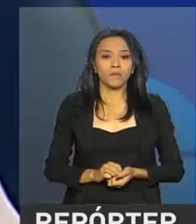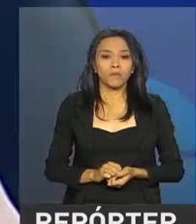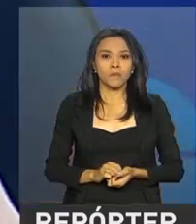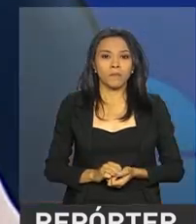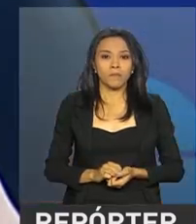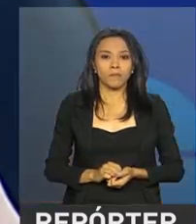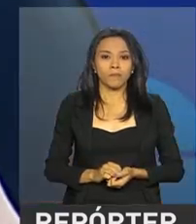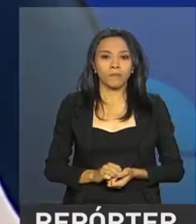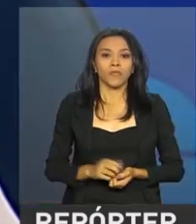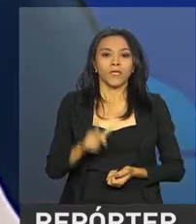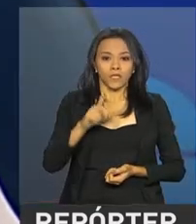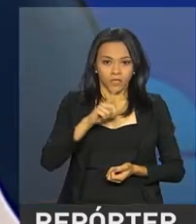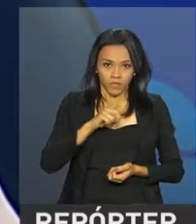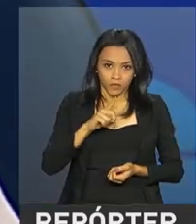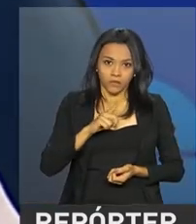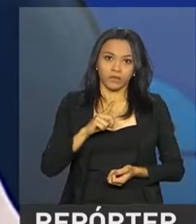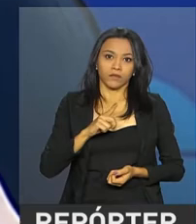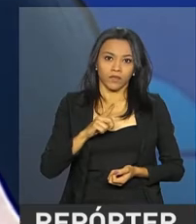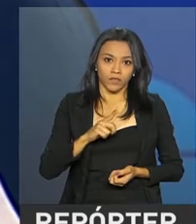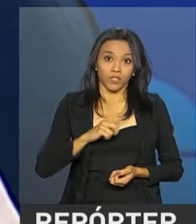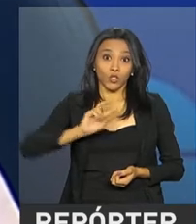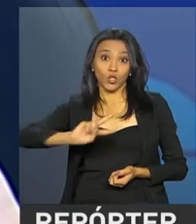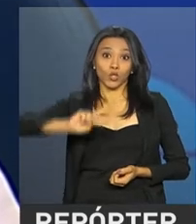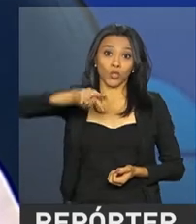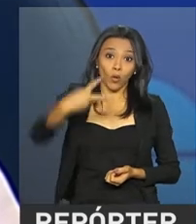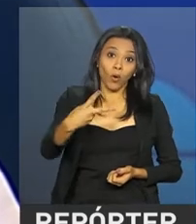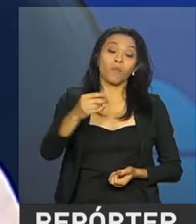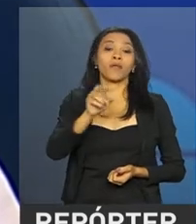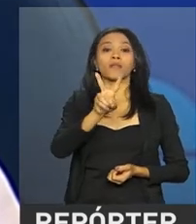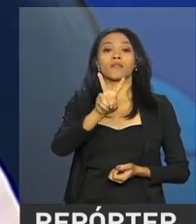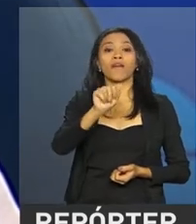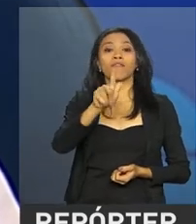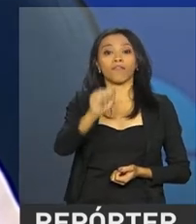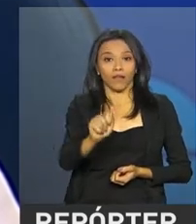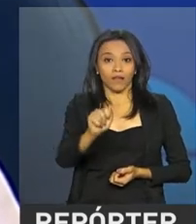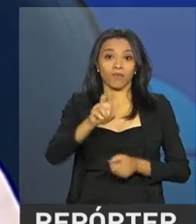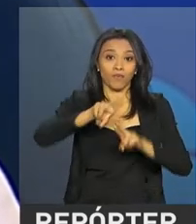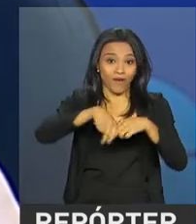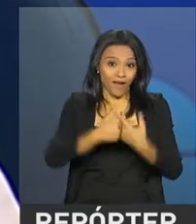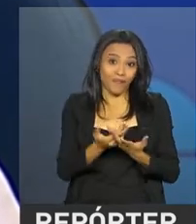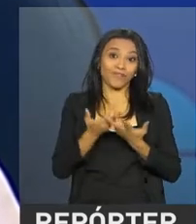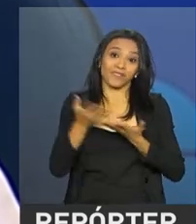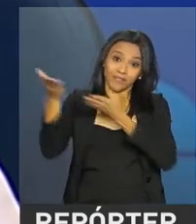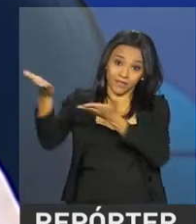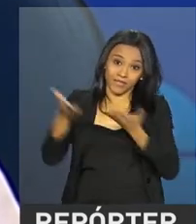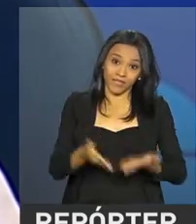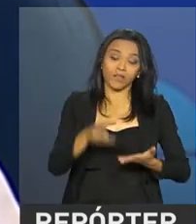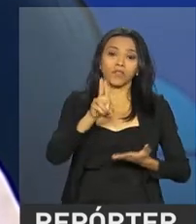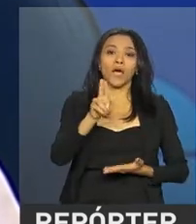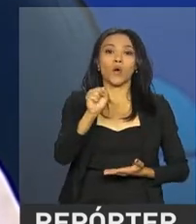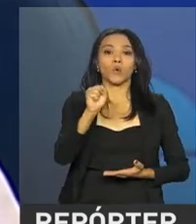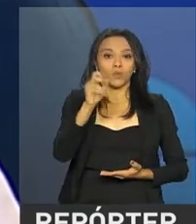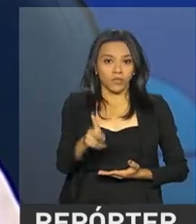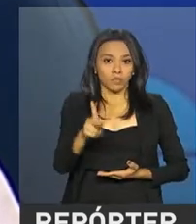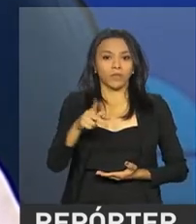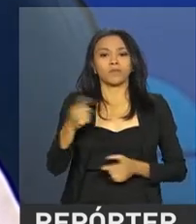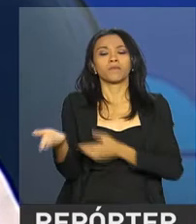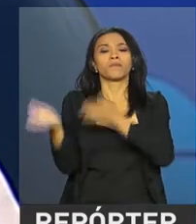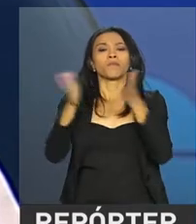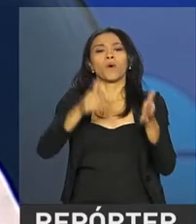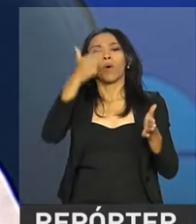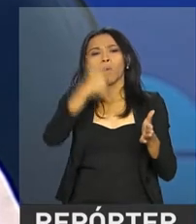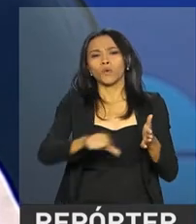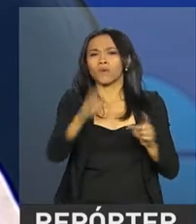dobra a relação candidato-vaga com a entrada da USP. Então, essa é a novidade. O cronograma aí com relação ao